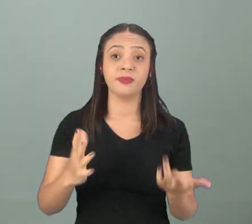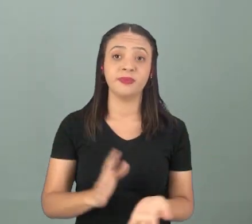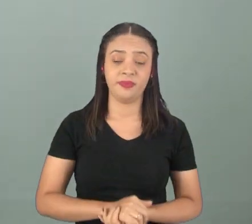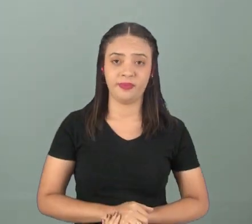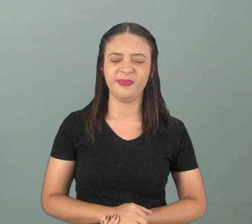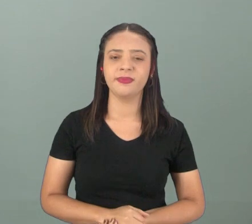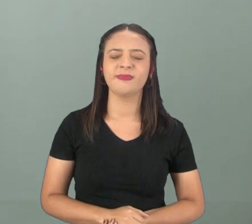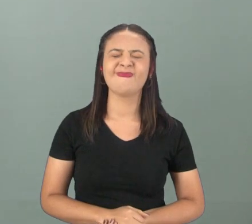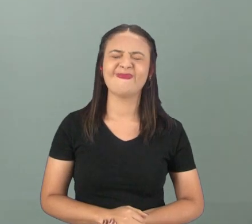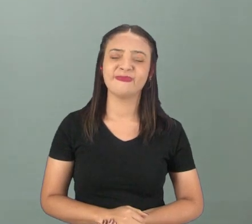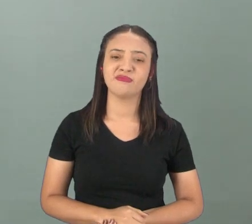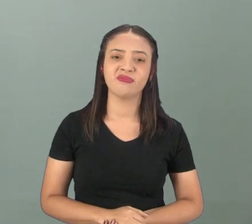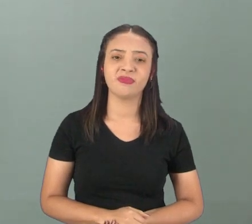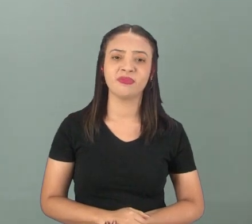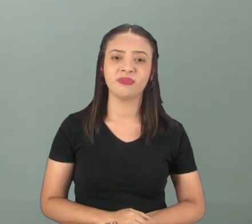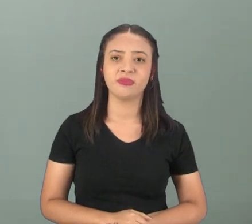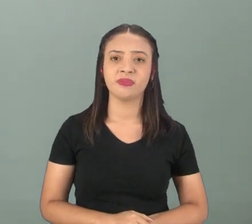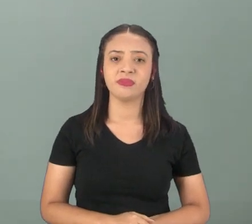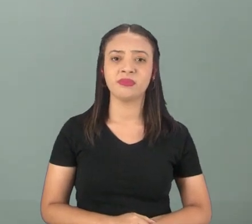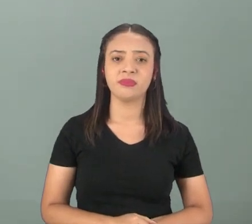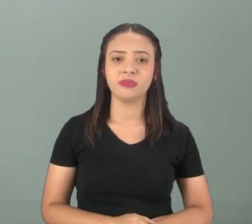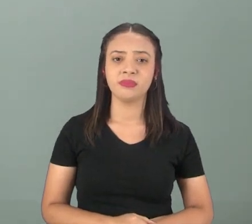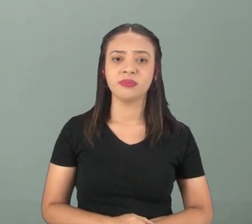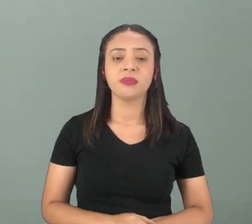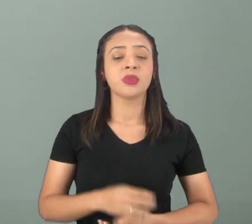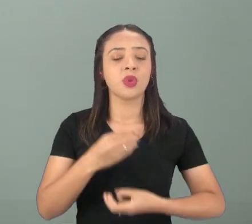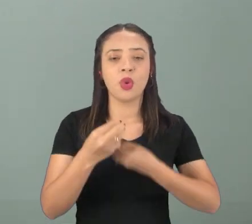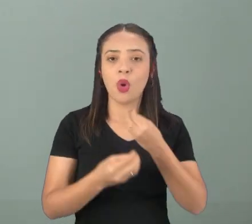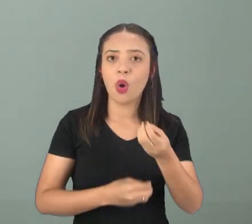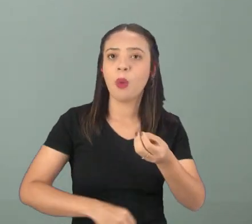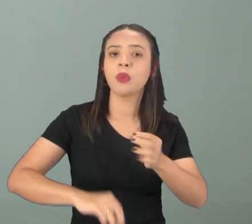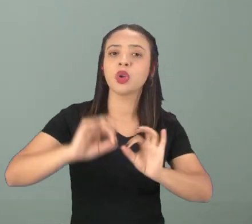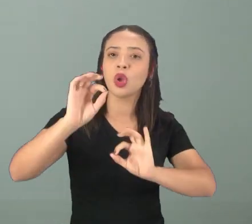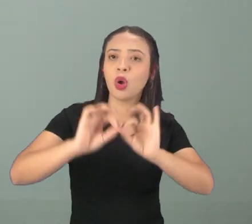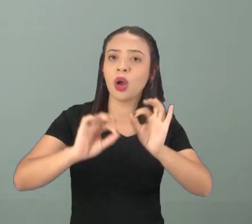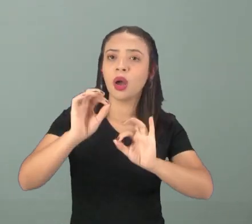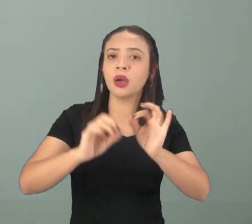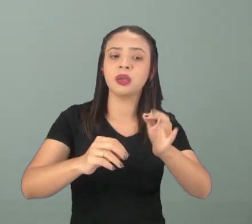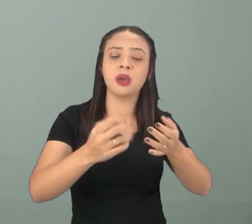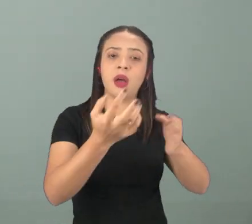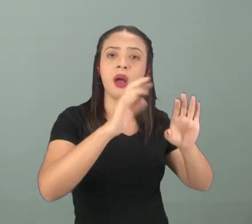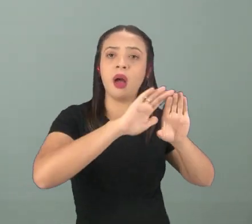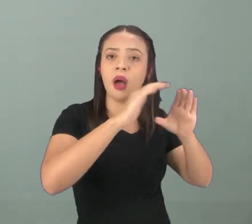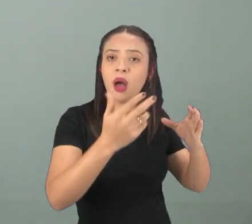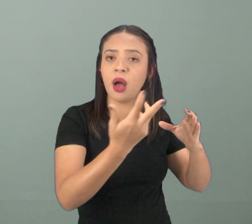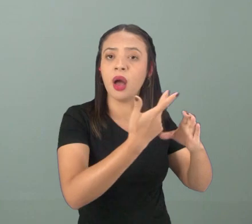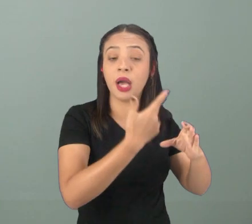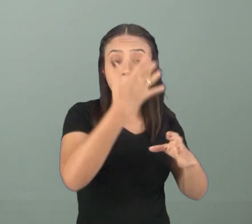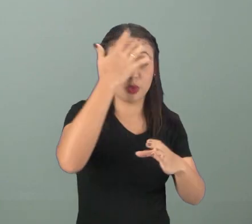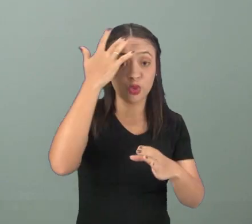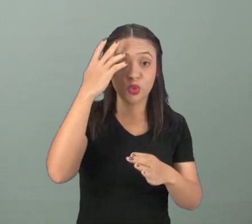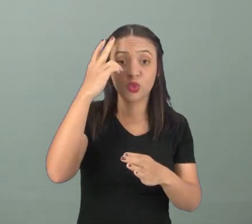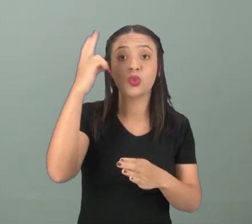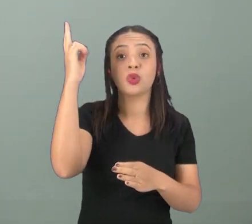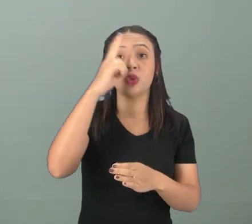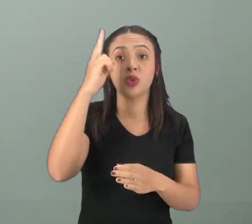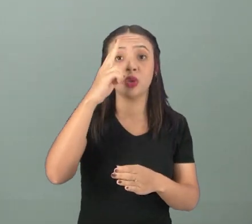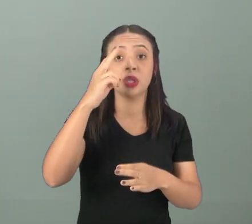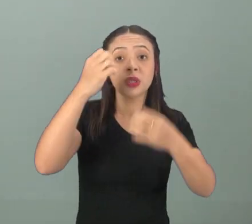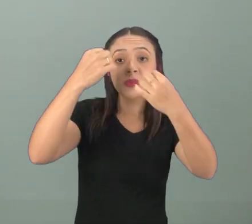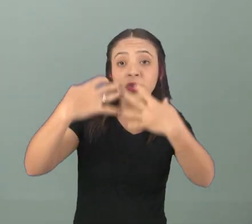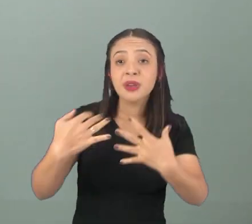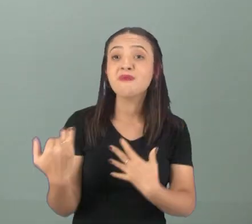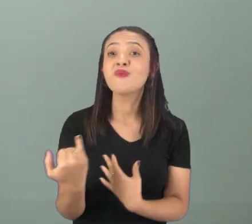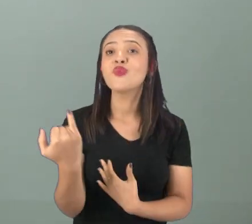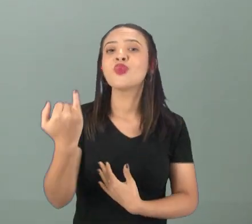eram os registros, como eles faziam antigamente, esses registros nas cavernas, né? Os historiadores que o digam como é importante esses